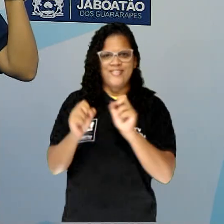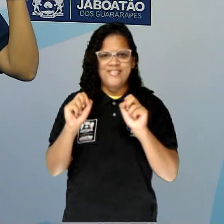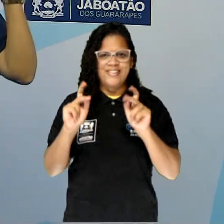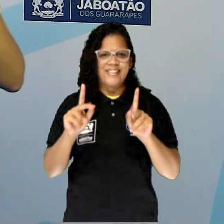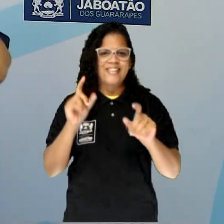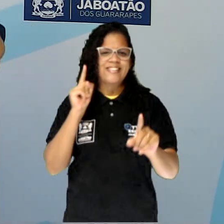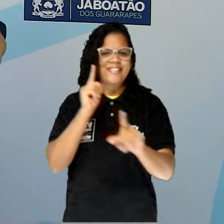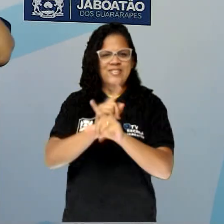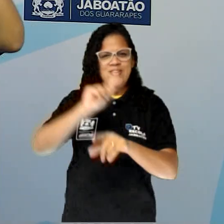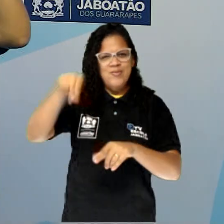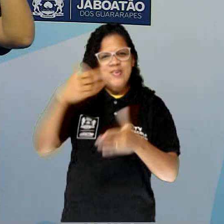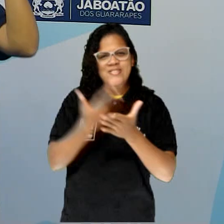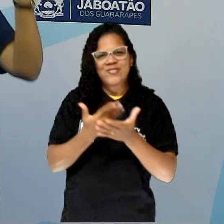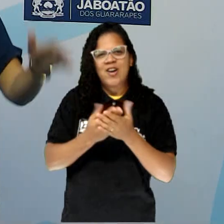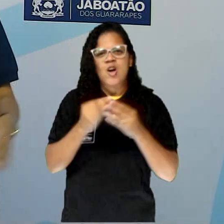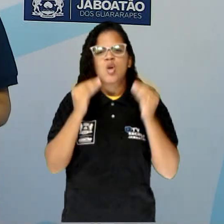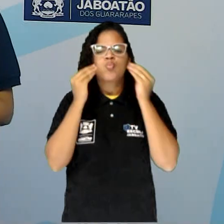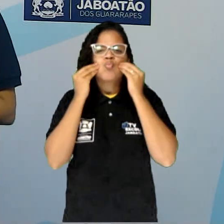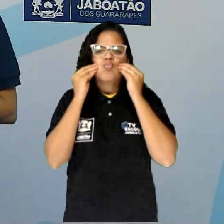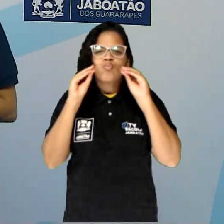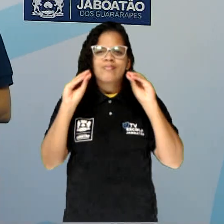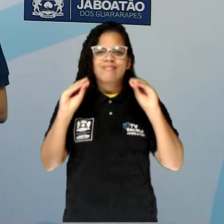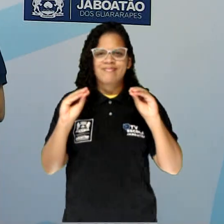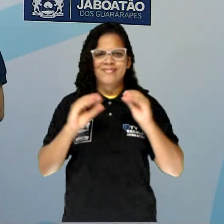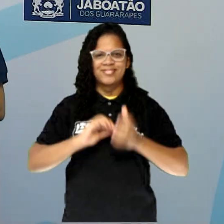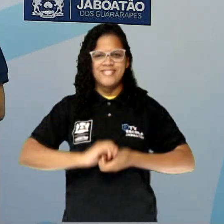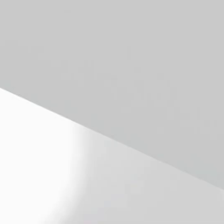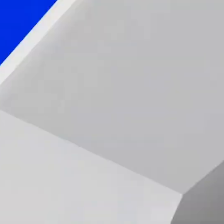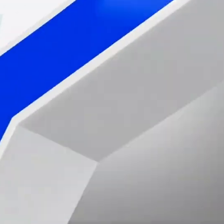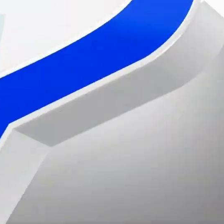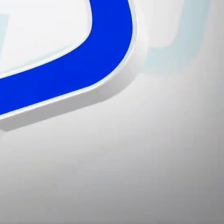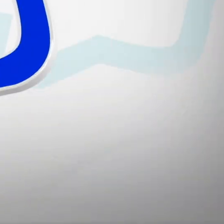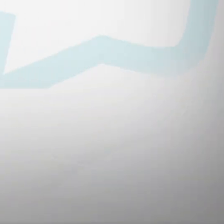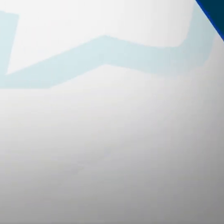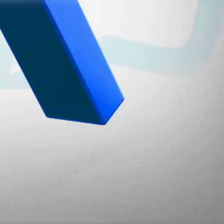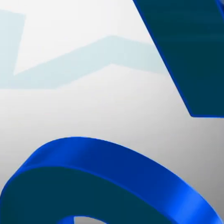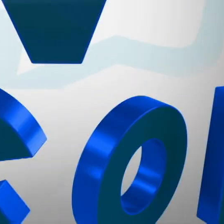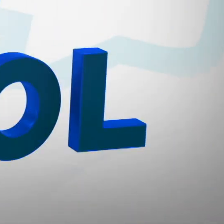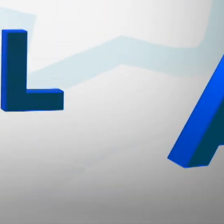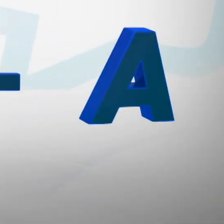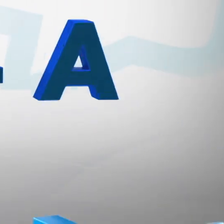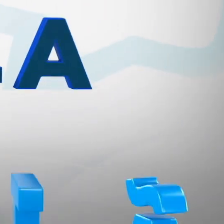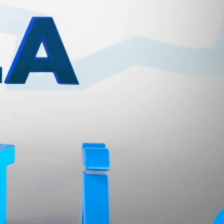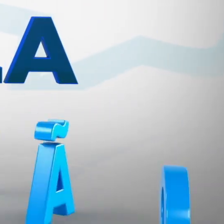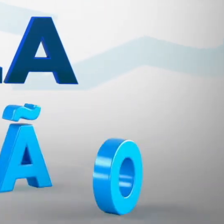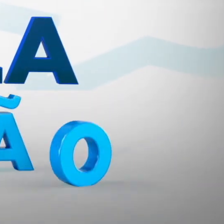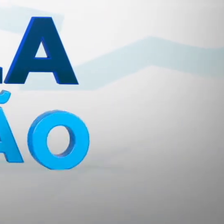na próxima. Cheiro de tia Cris.